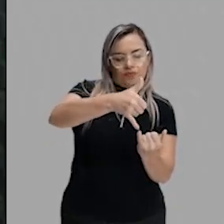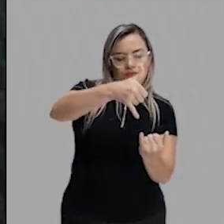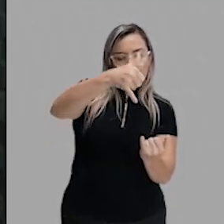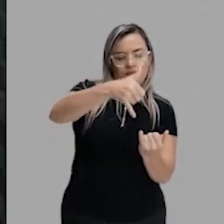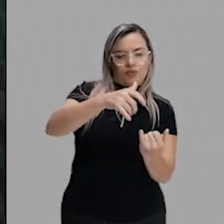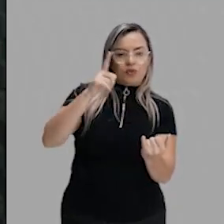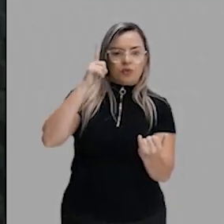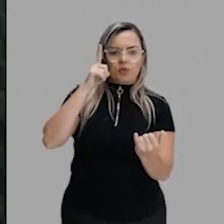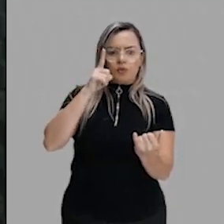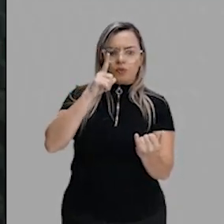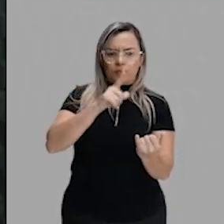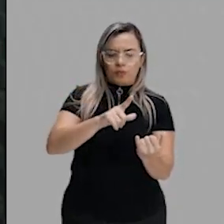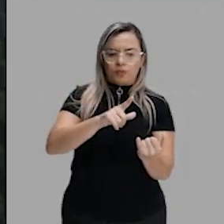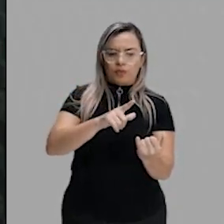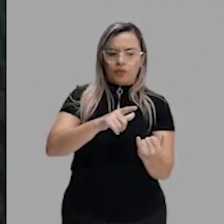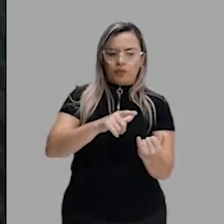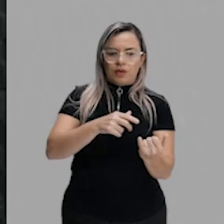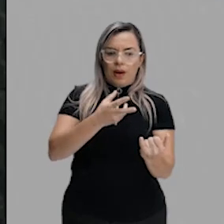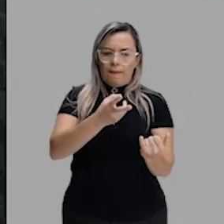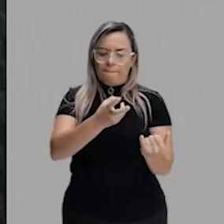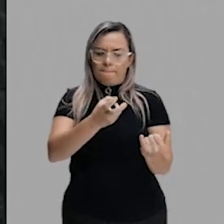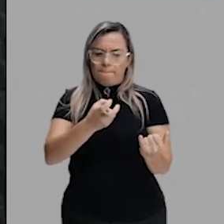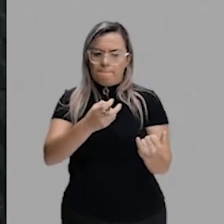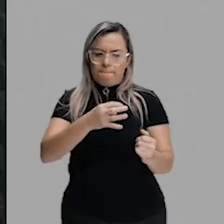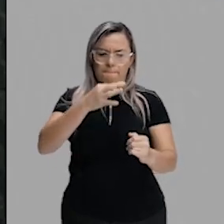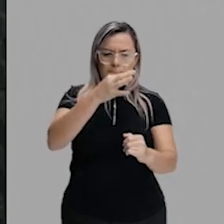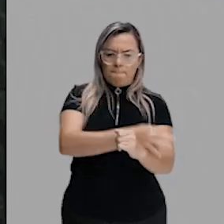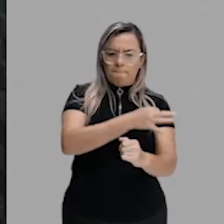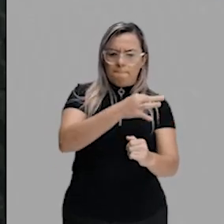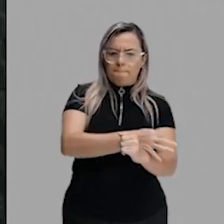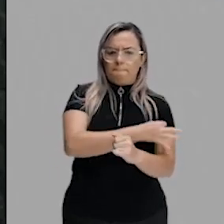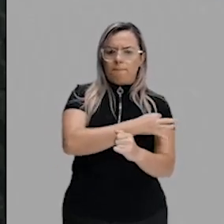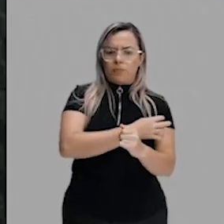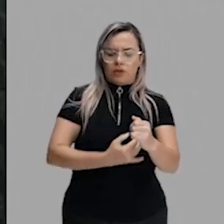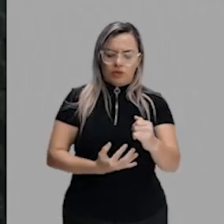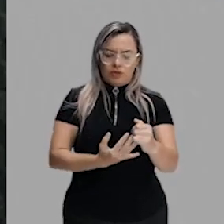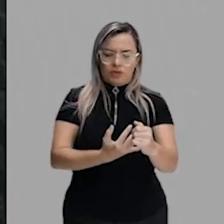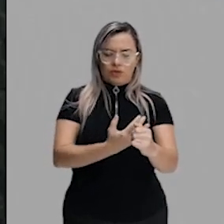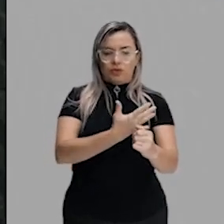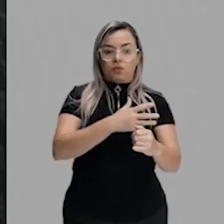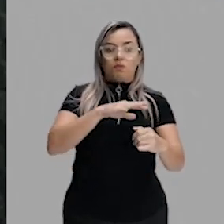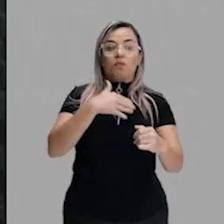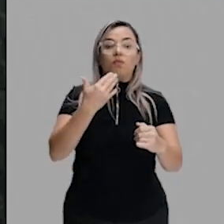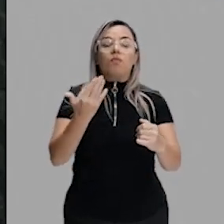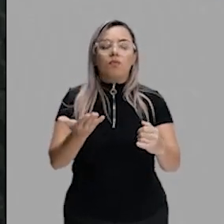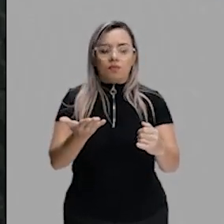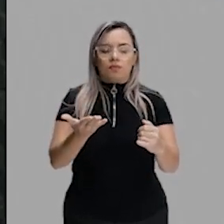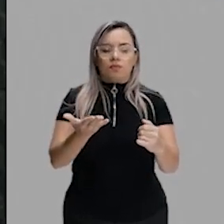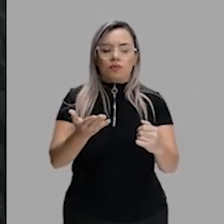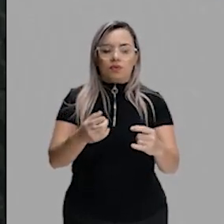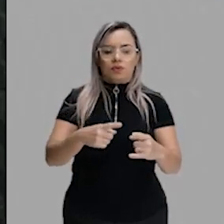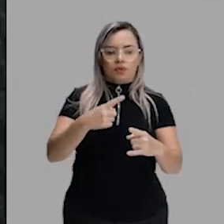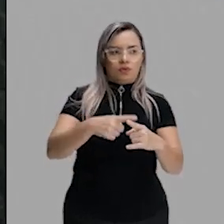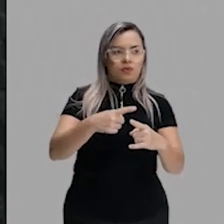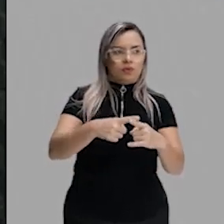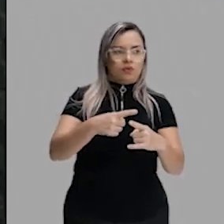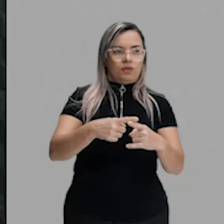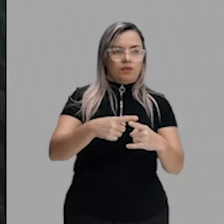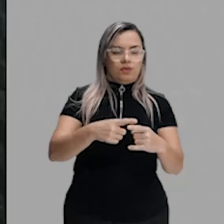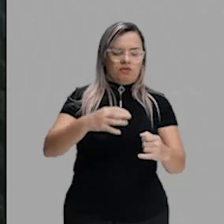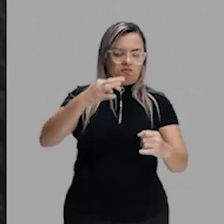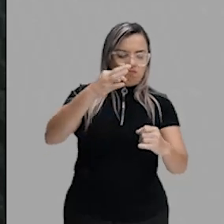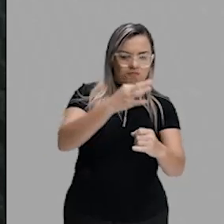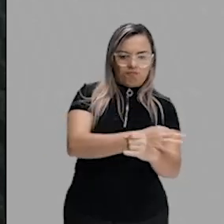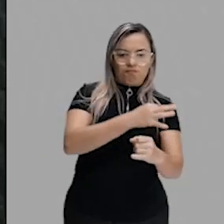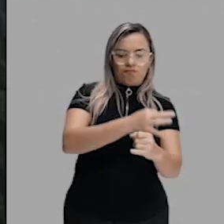conseguir fazer a leitura da resistência daquele resistor. Ou seja, o quanto de